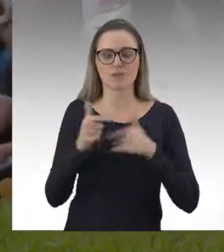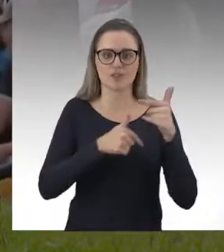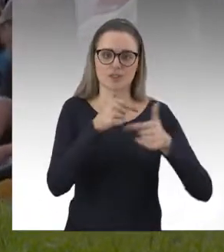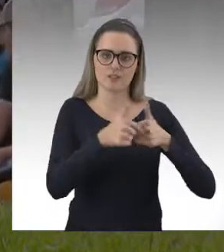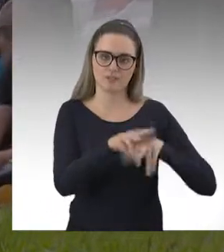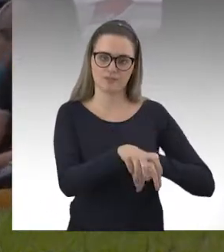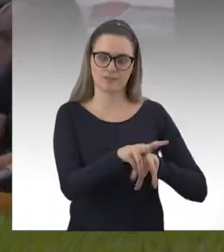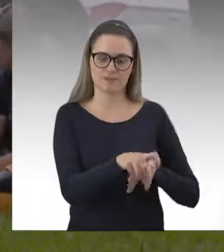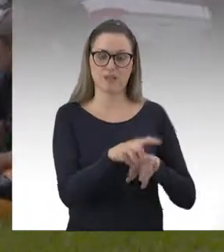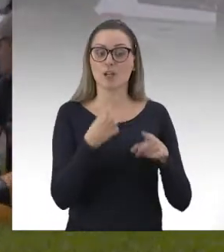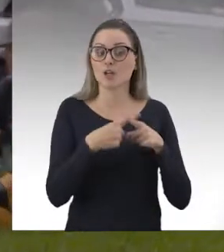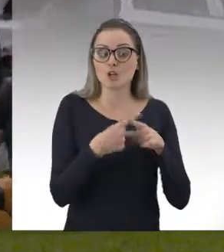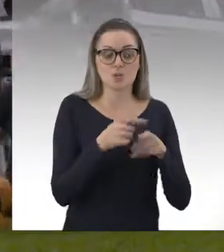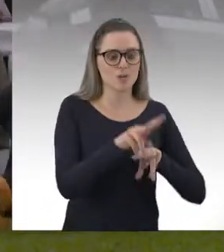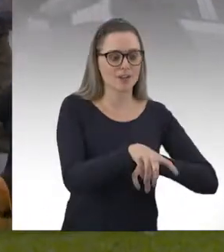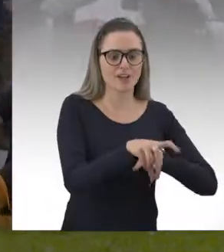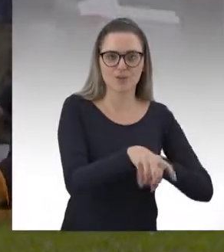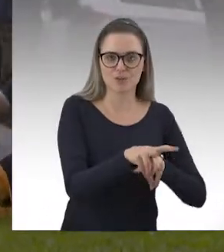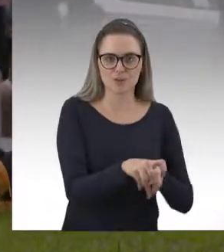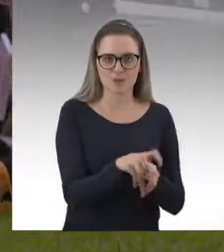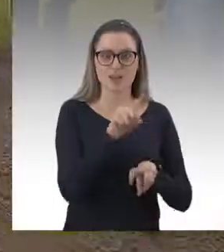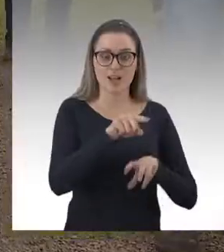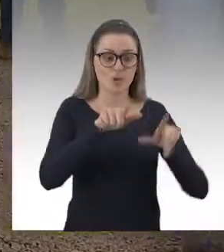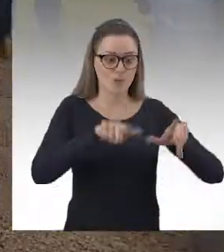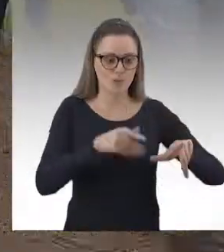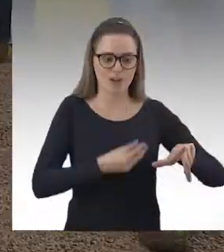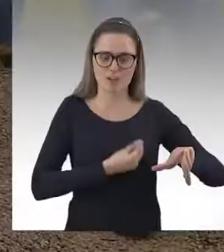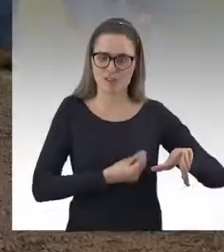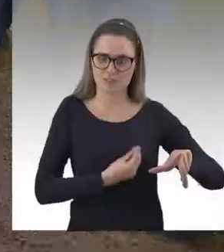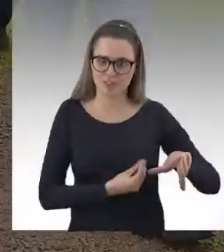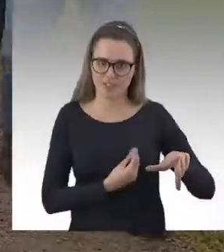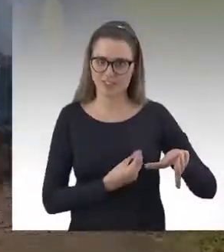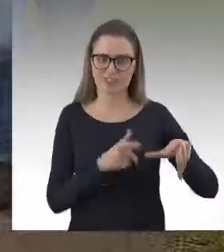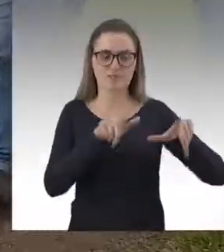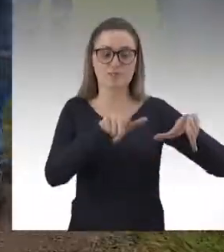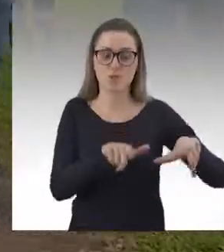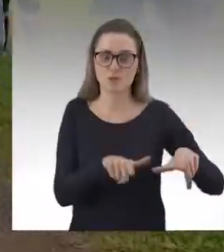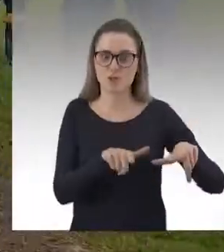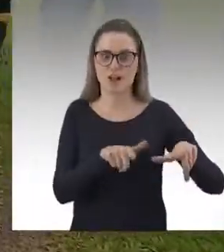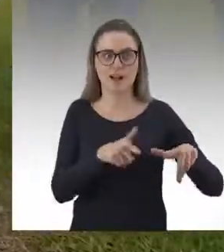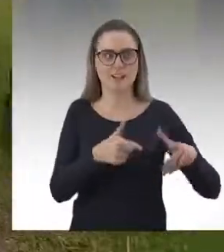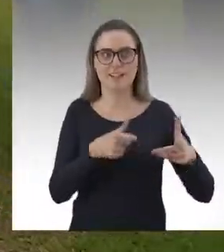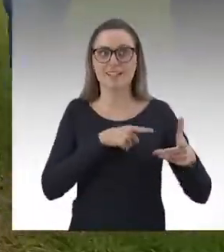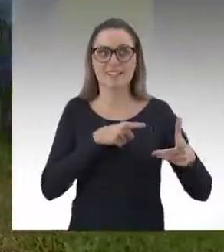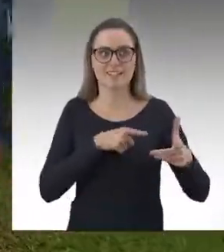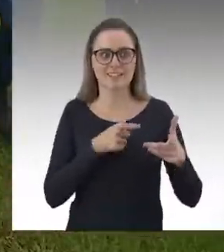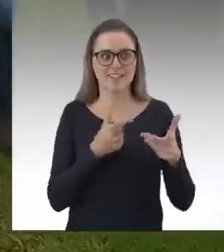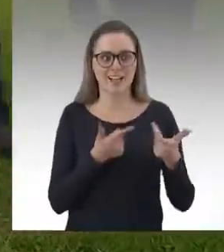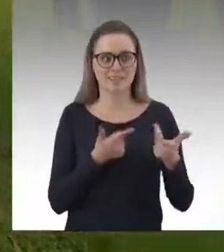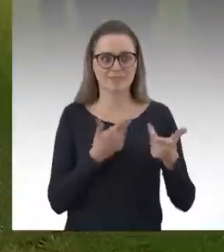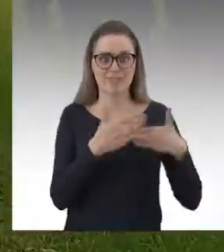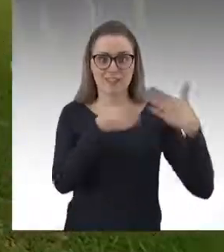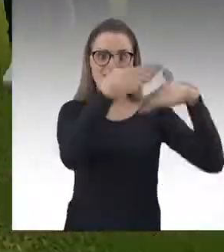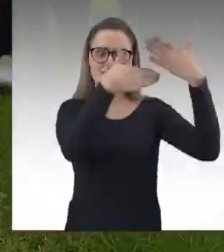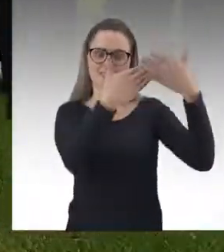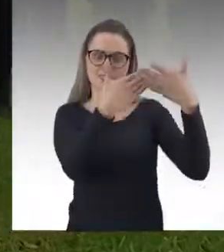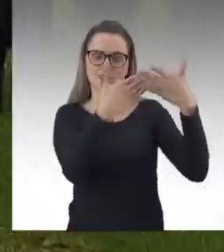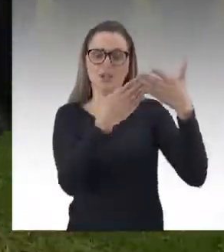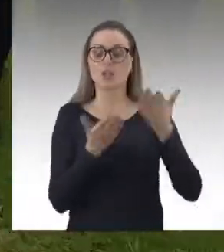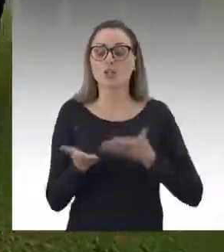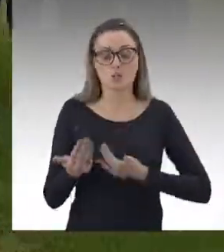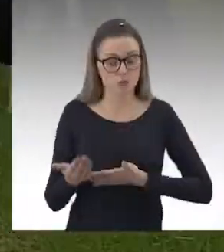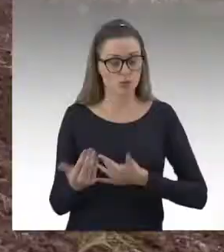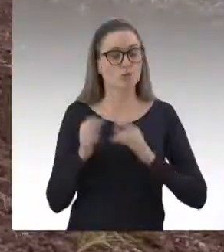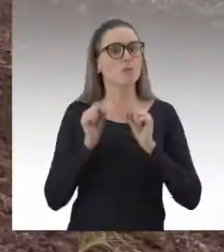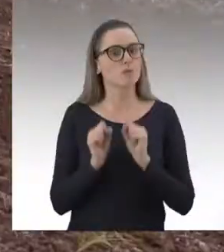do campo. Porque o campo também é um espaço de vida, é um espaço rico em oportunidades e onde a juventude pode